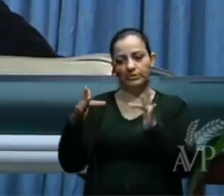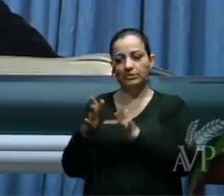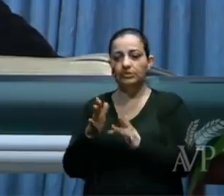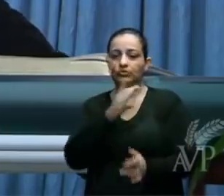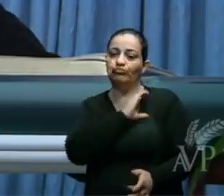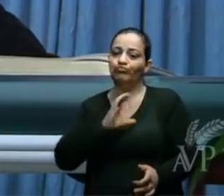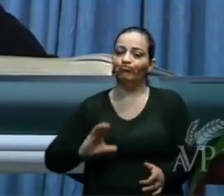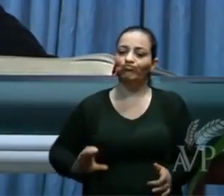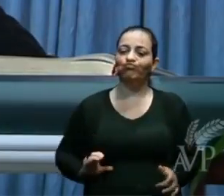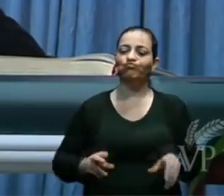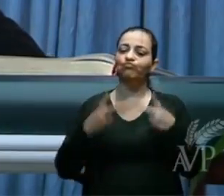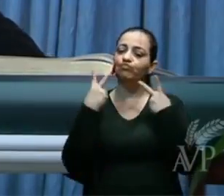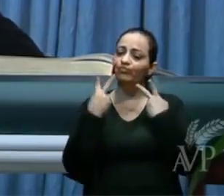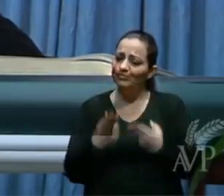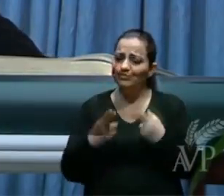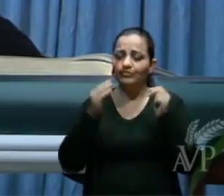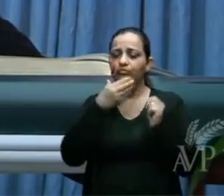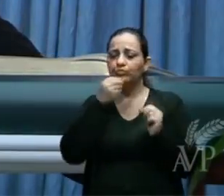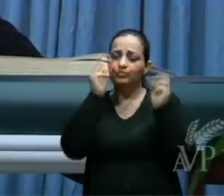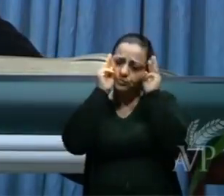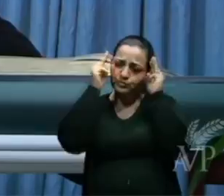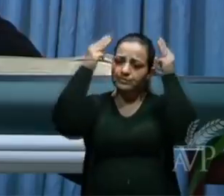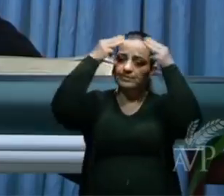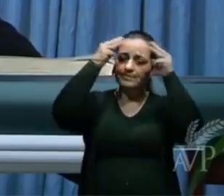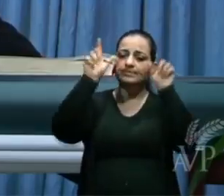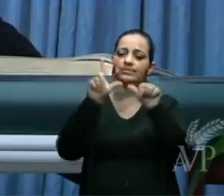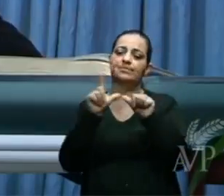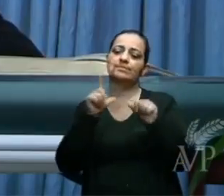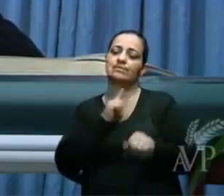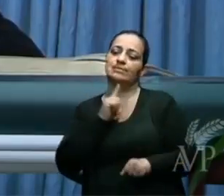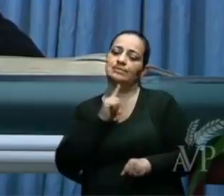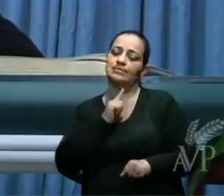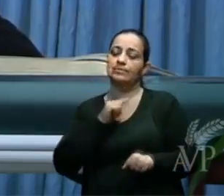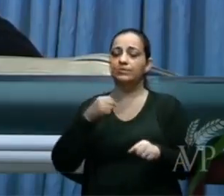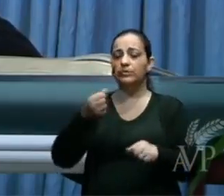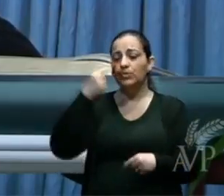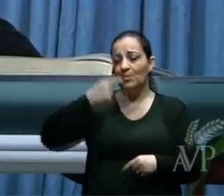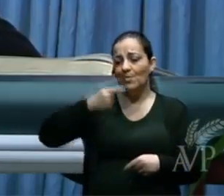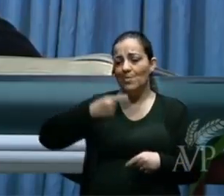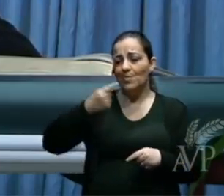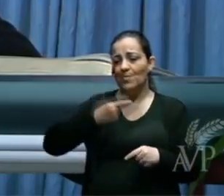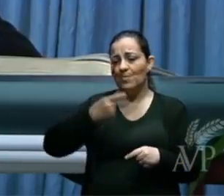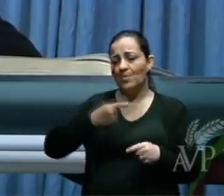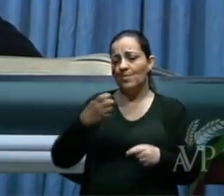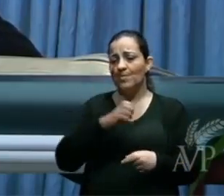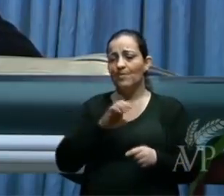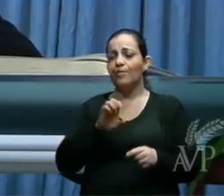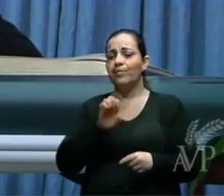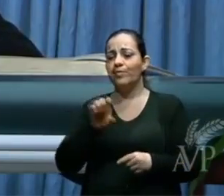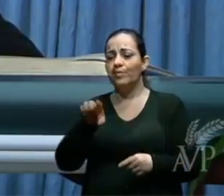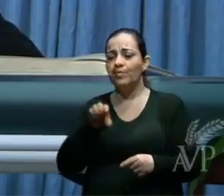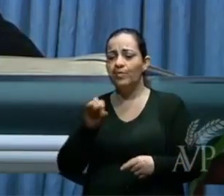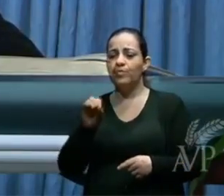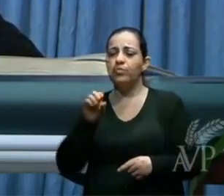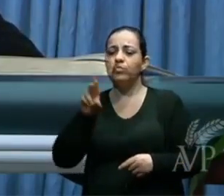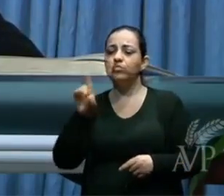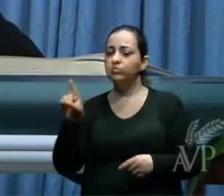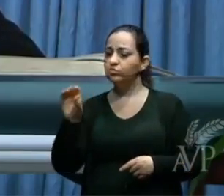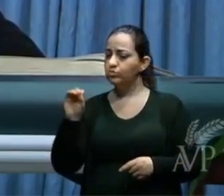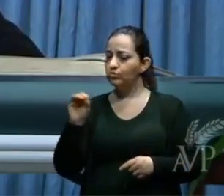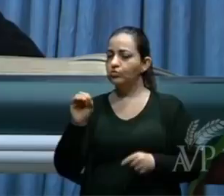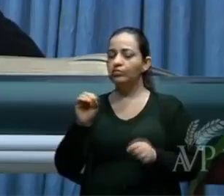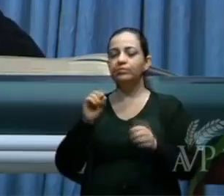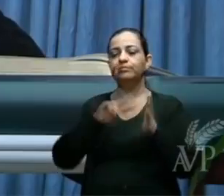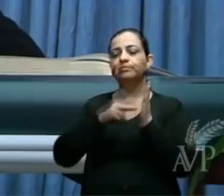assim como em moisés tivemos o primeiro êxito a palavra exemplo significa